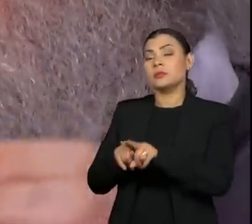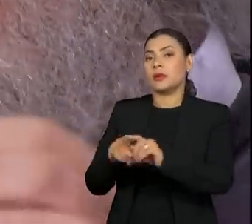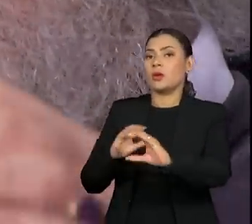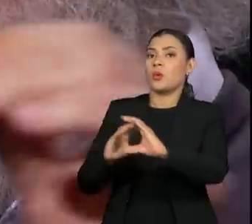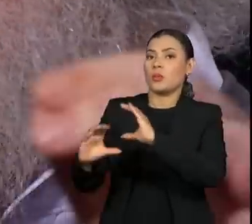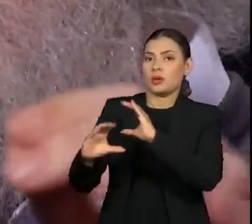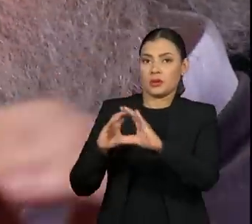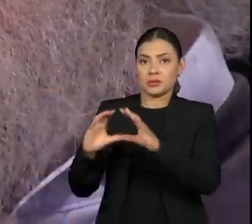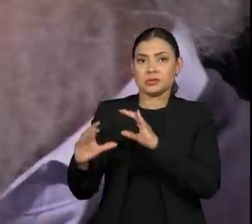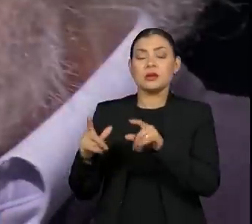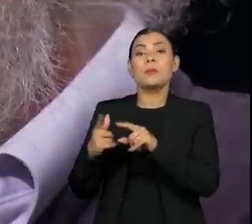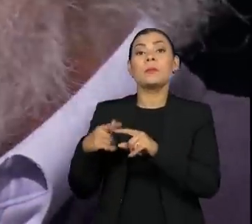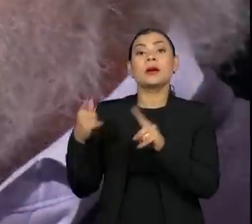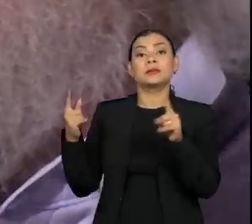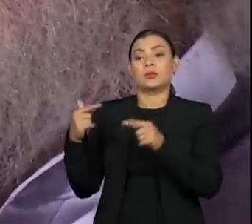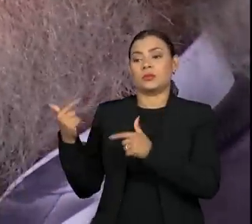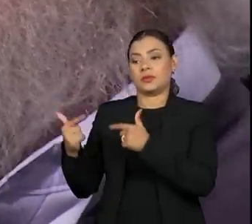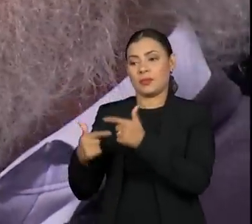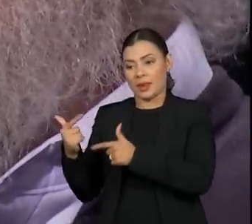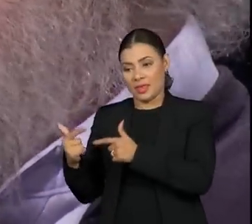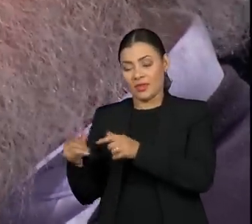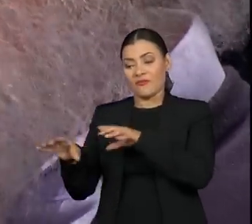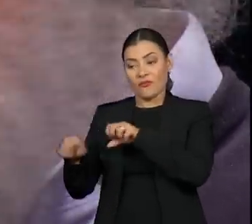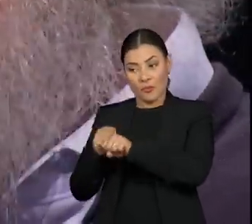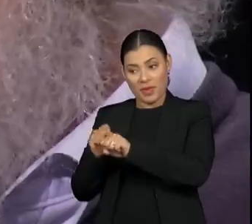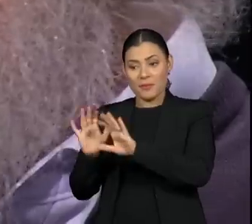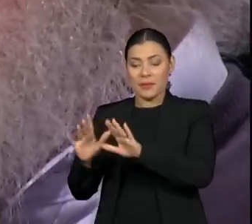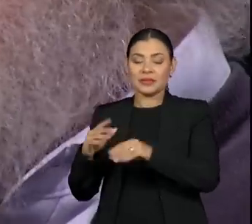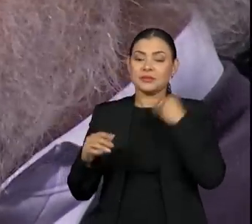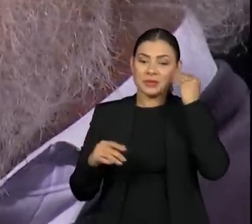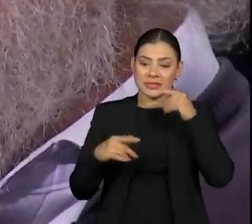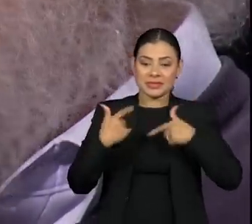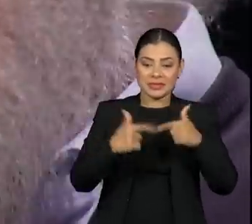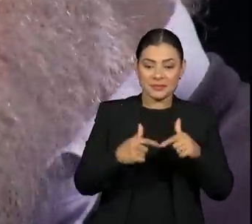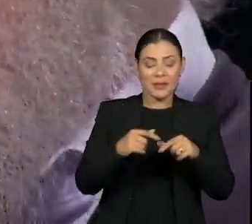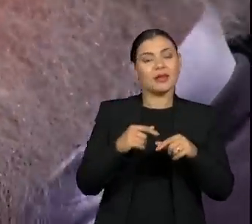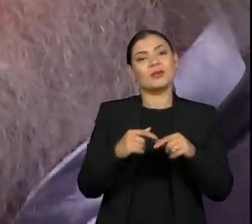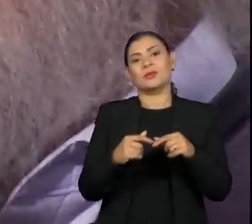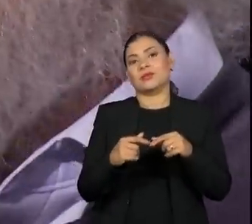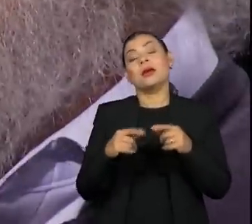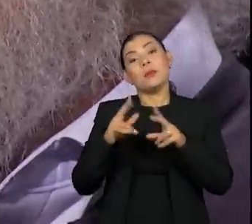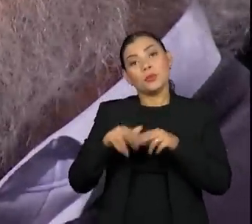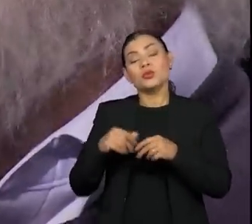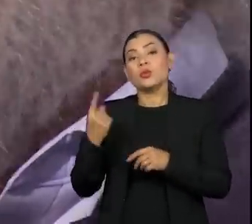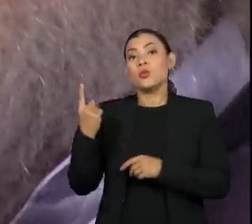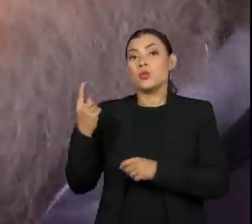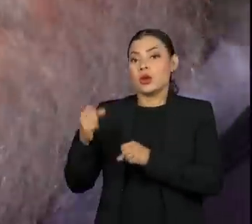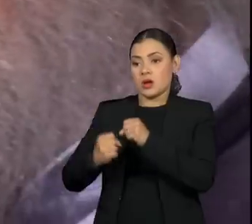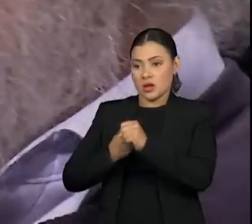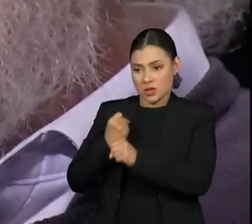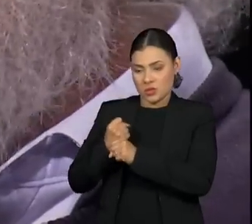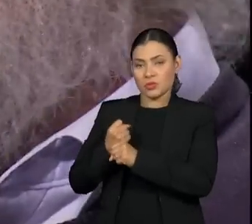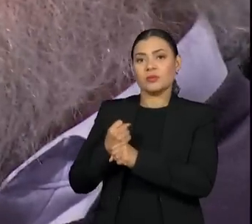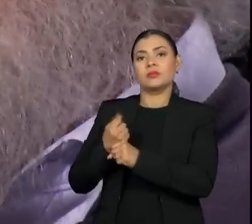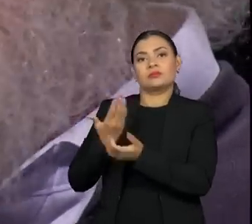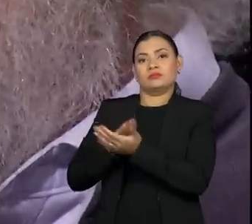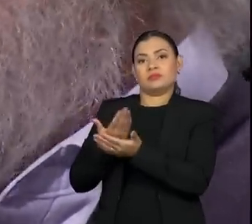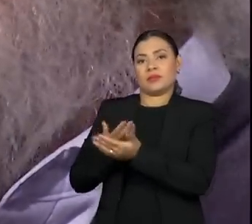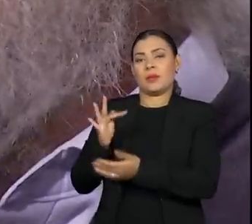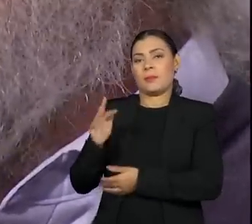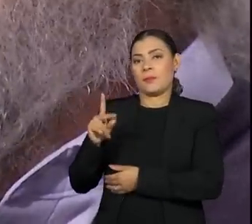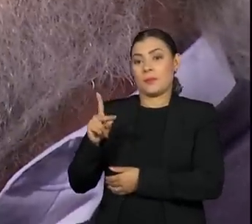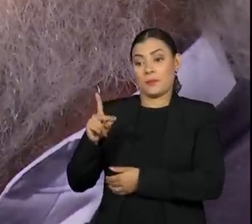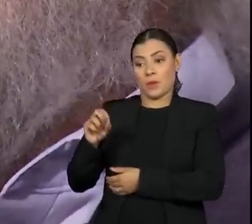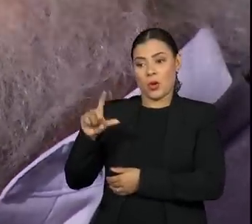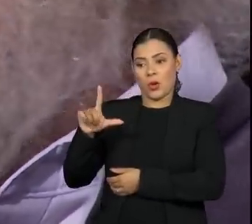eu sempre fiz uma coisa e trabalhei em outra então eu já no segundo ano da Polly no final do primeiro ano da Polly eu já era estagiário do centro de computação